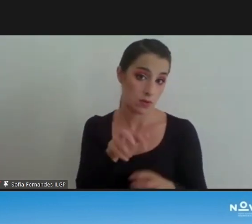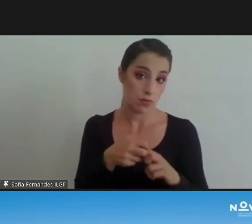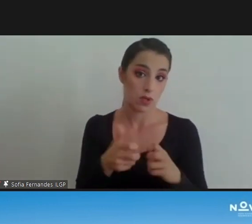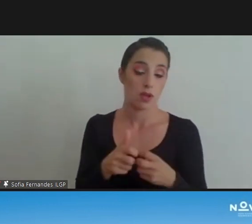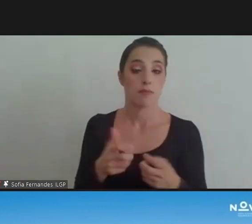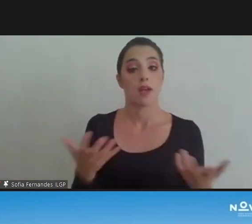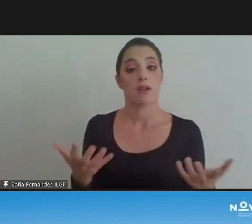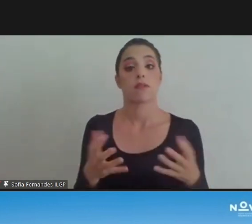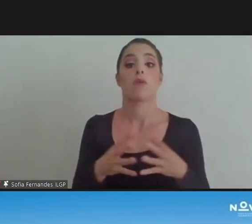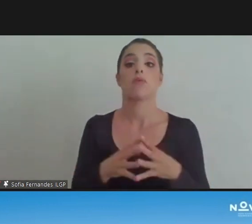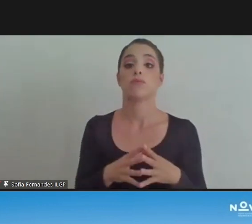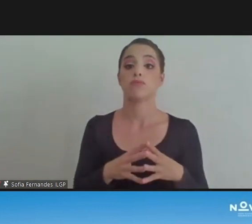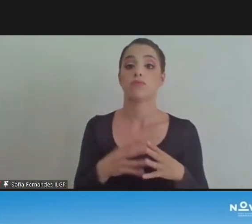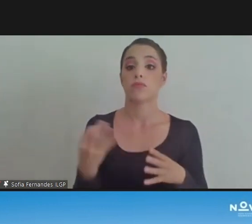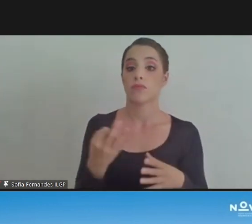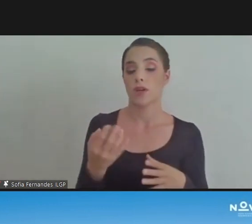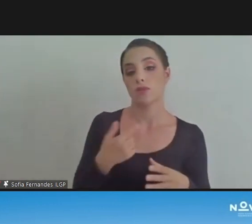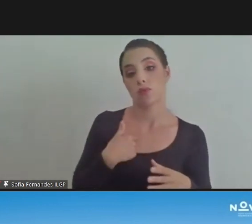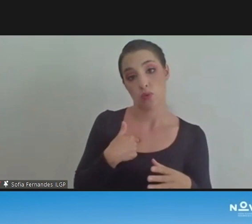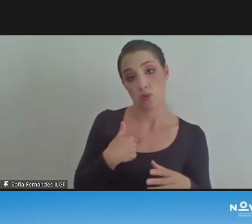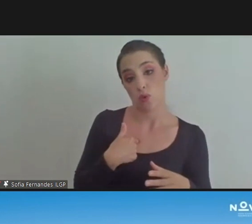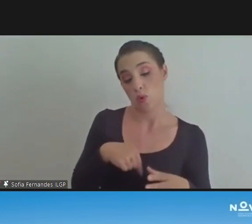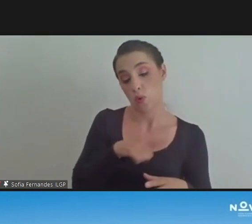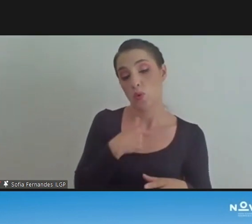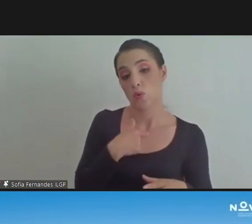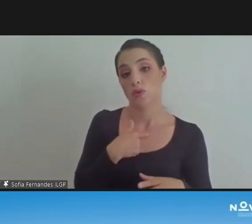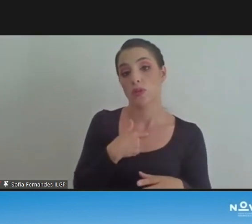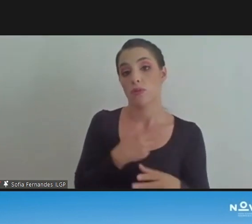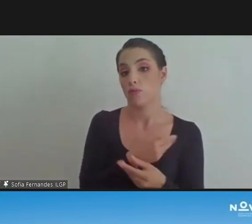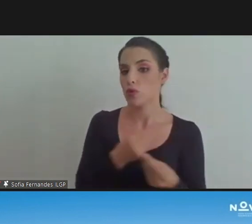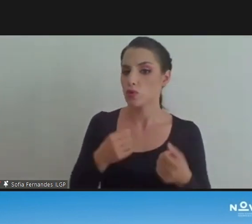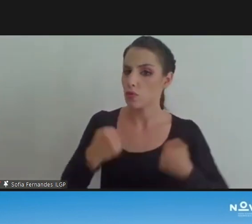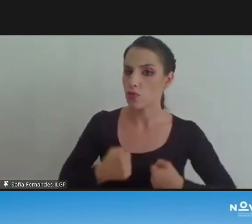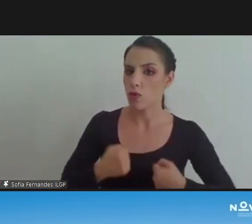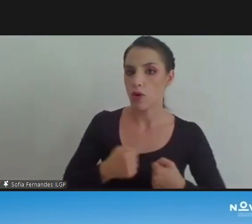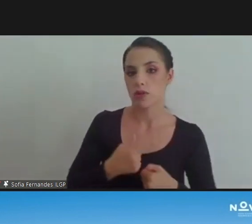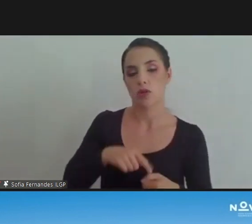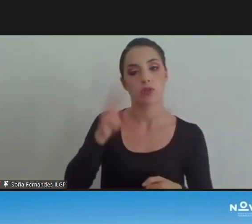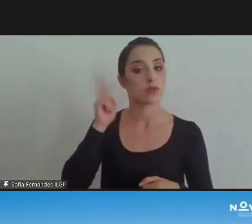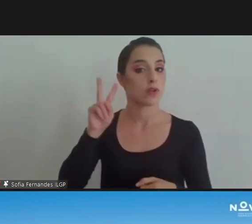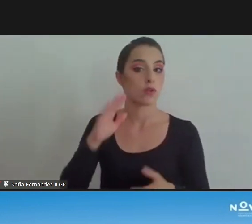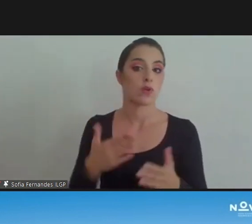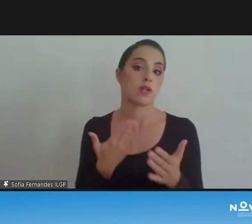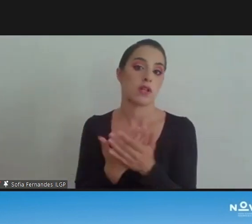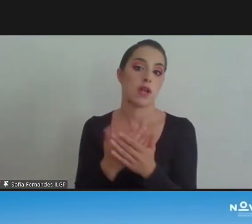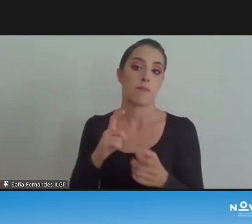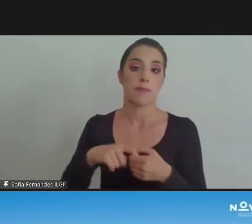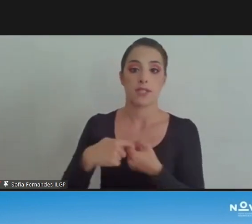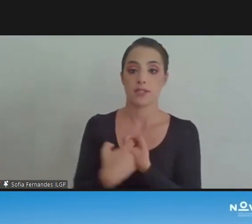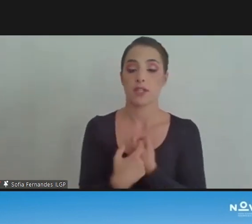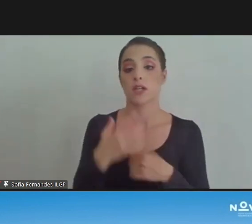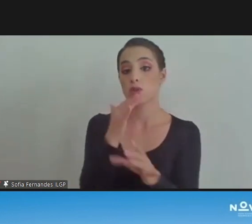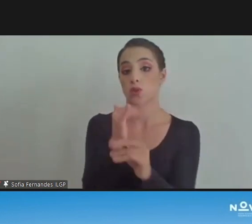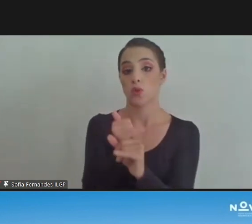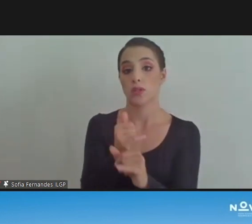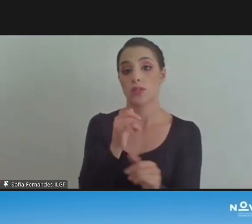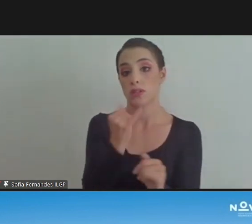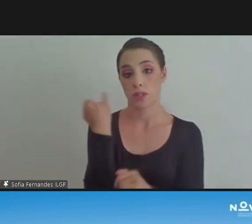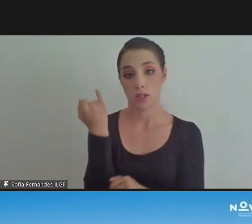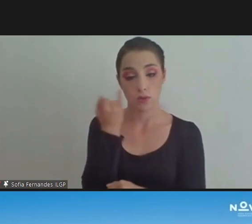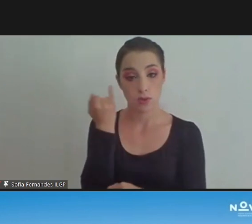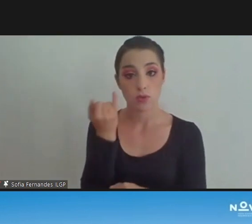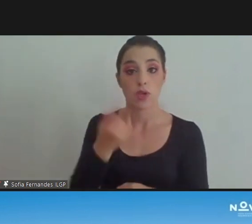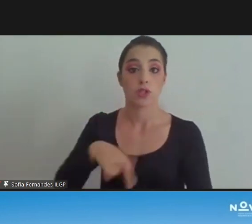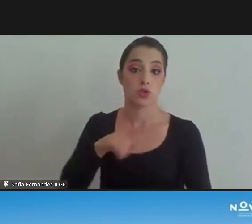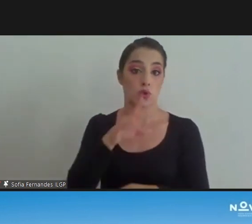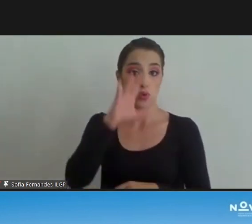Então, a gente muito fortemente valoriza parcerias com outras instituições. A gente, por exemplo, vem de governo federal,